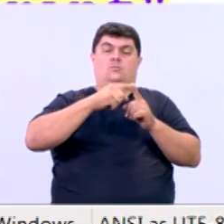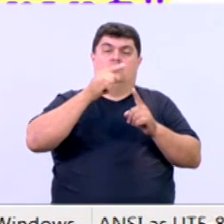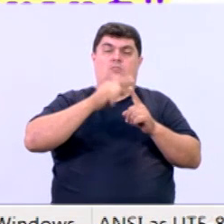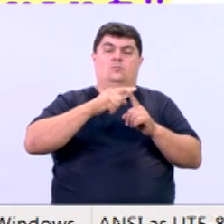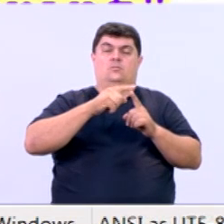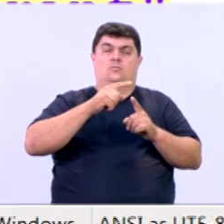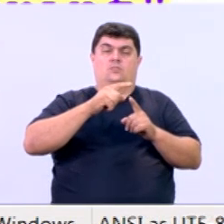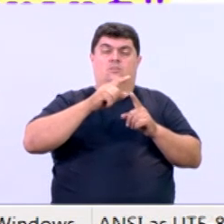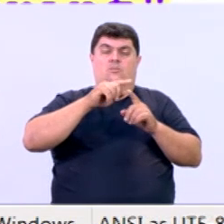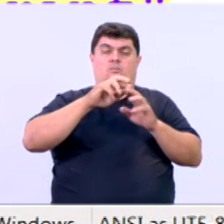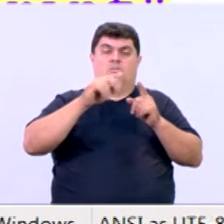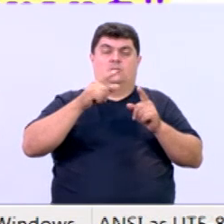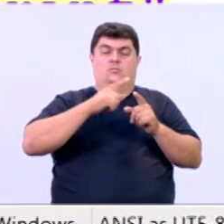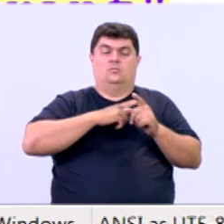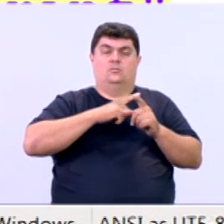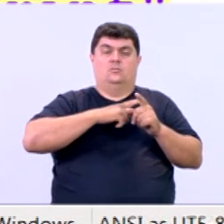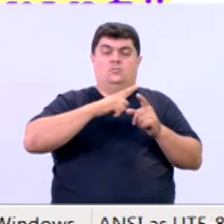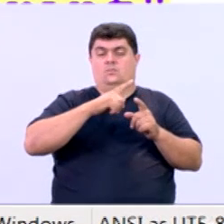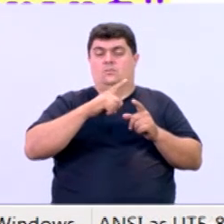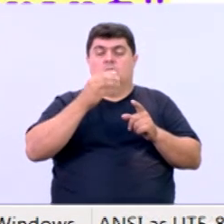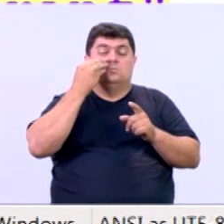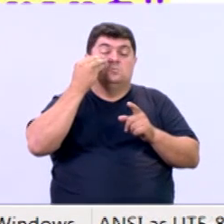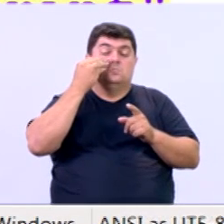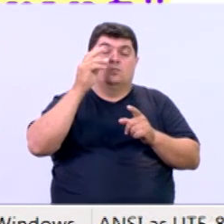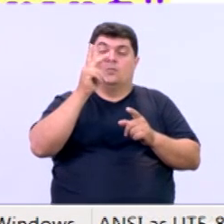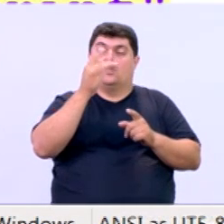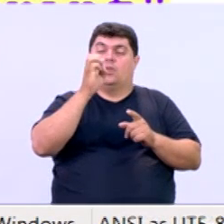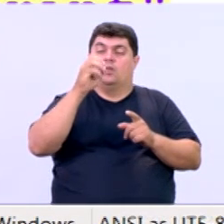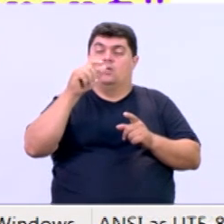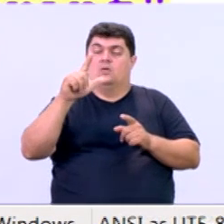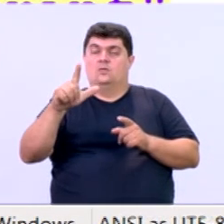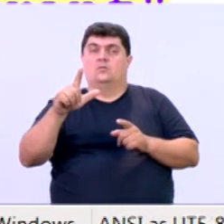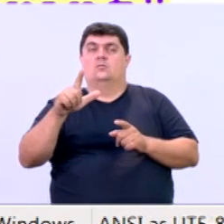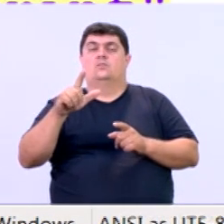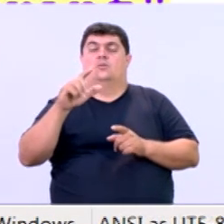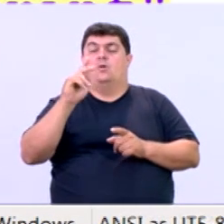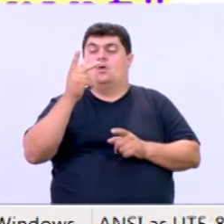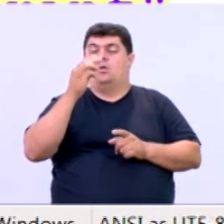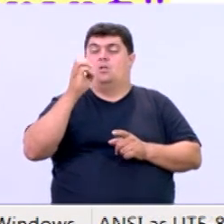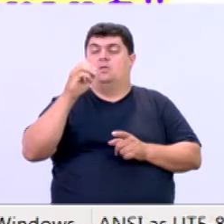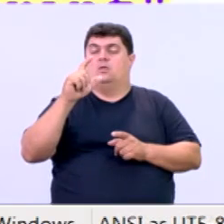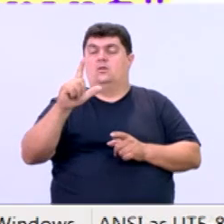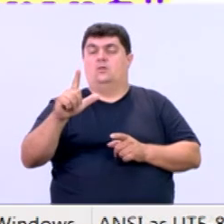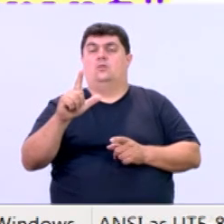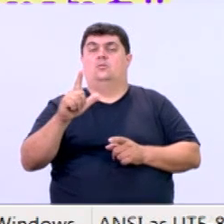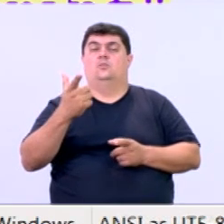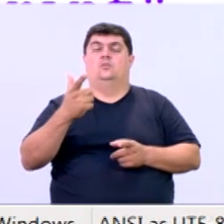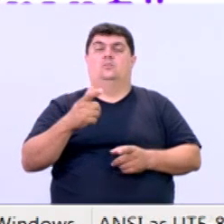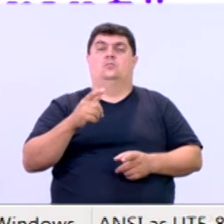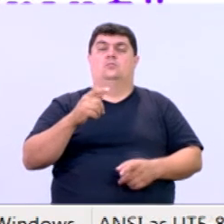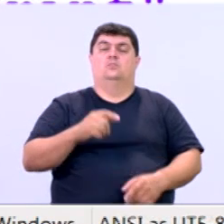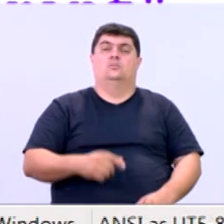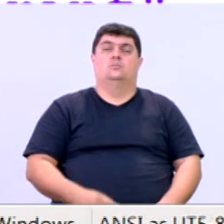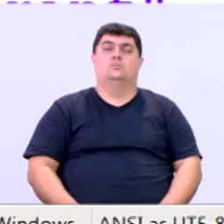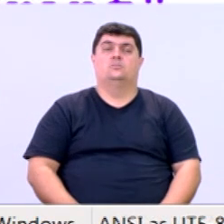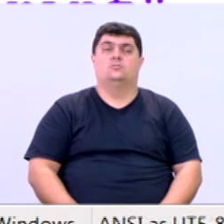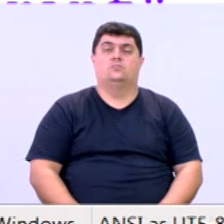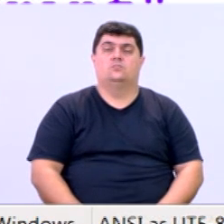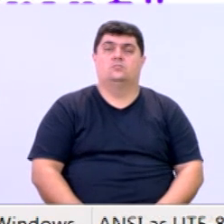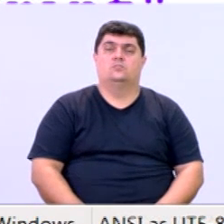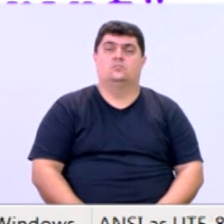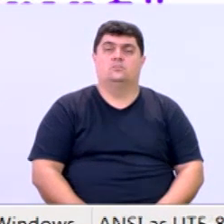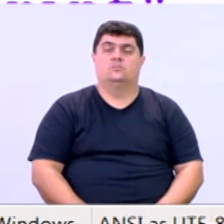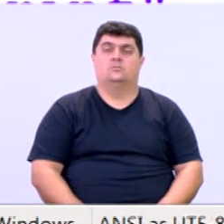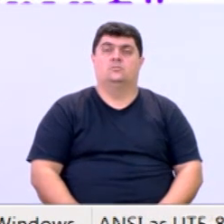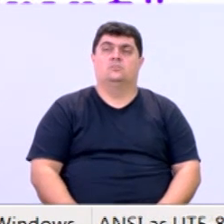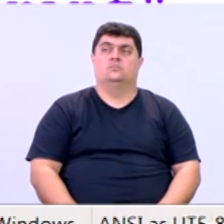o de HTML vai ter a extensão .htm ou HTML. E o